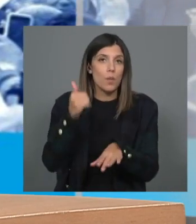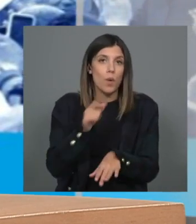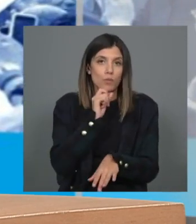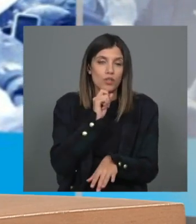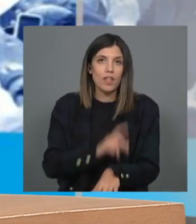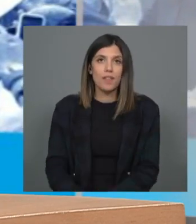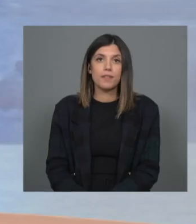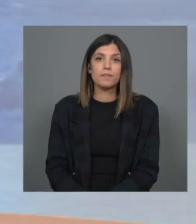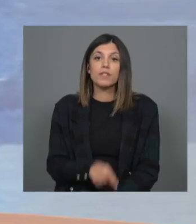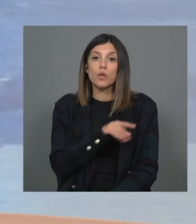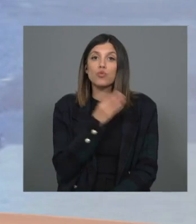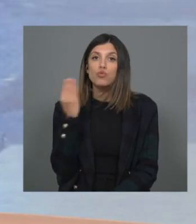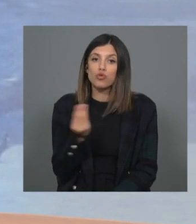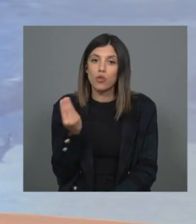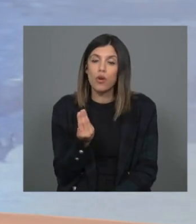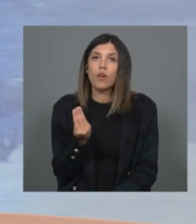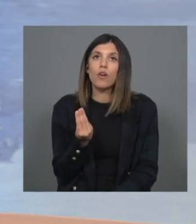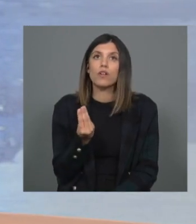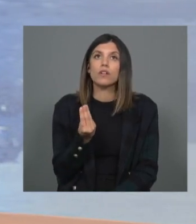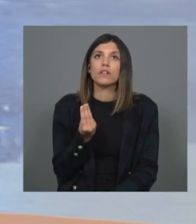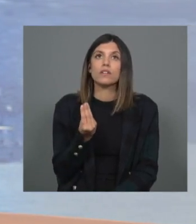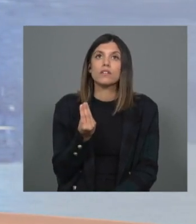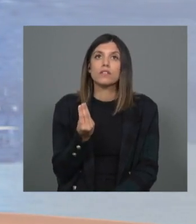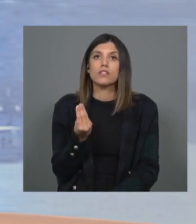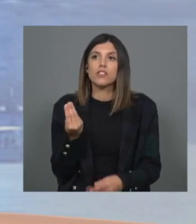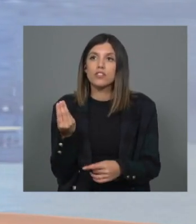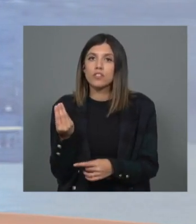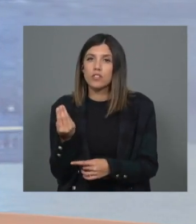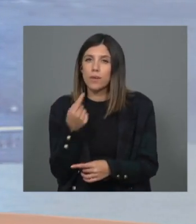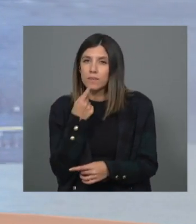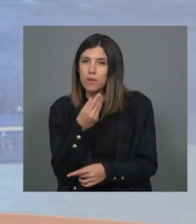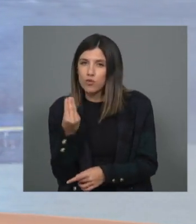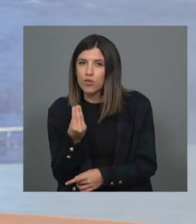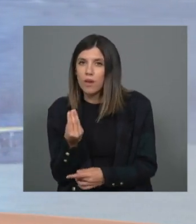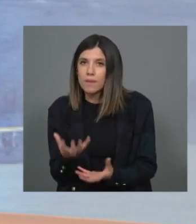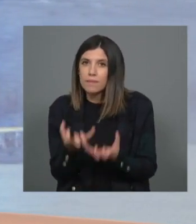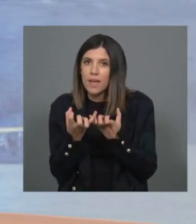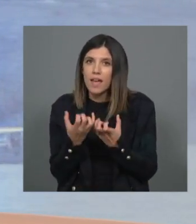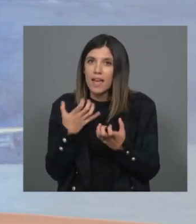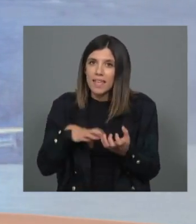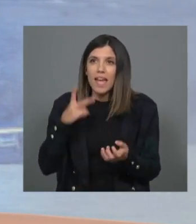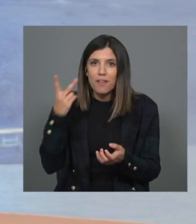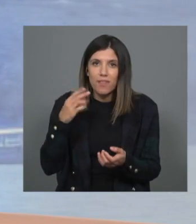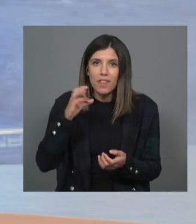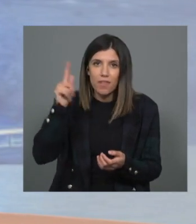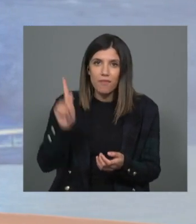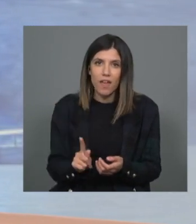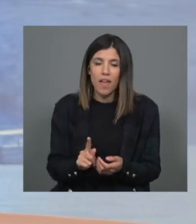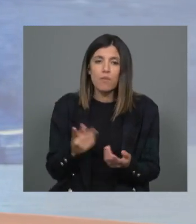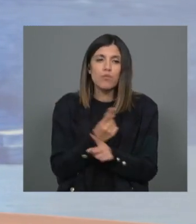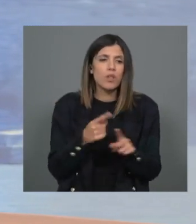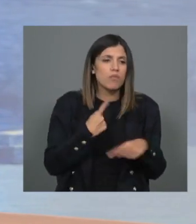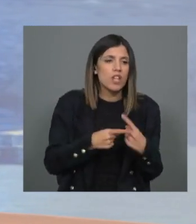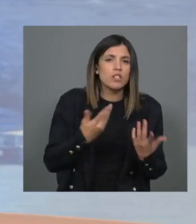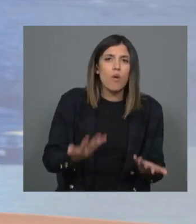jovens esta, digamos, a fome por uma vivência ou proposta de vida de fé? Isto numa geração que aparentemente parece ser